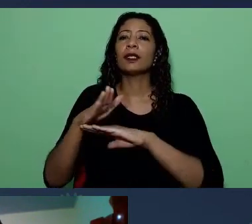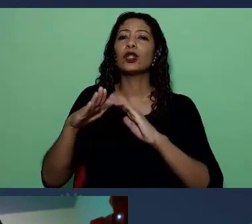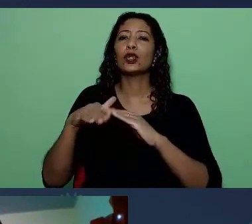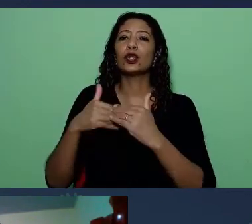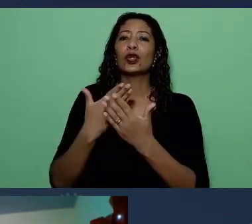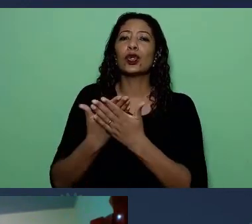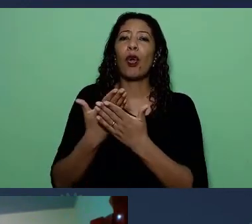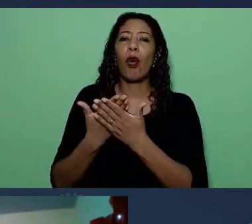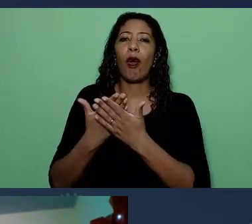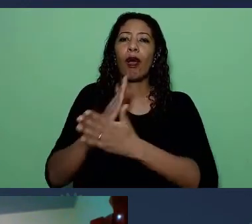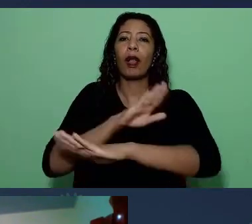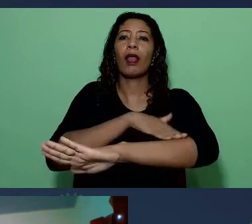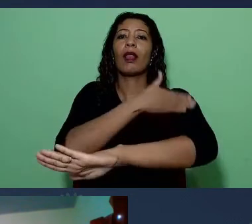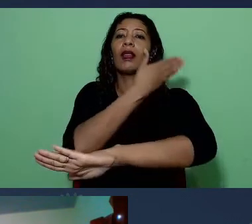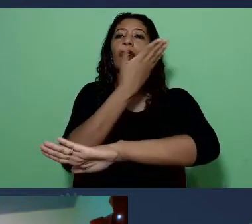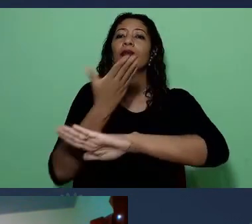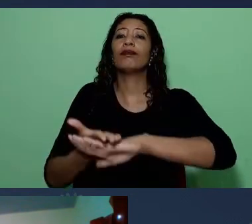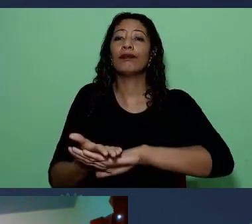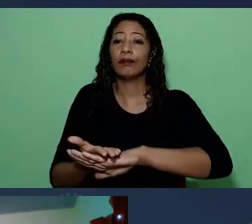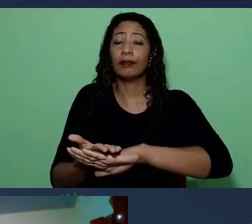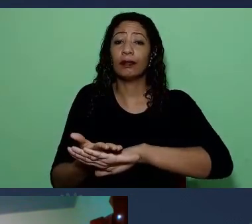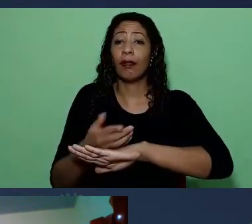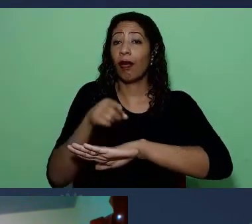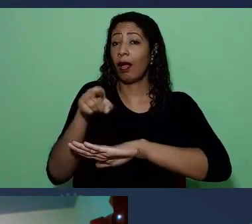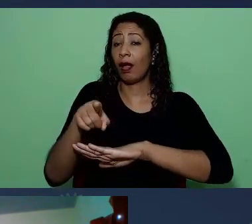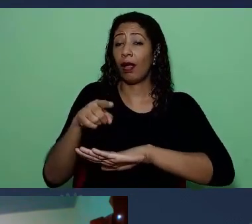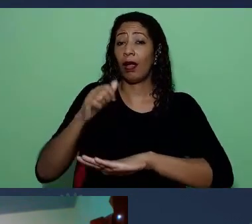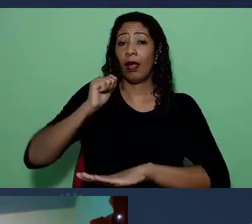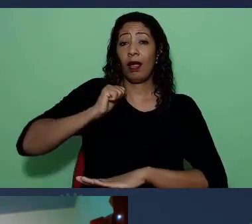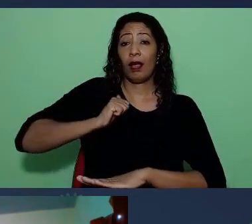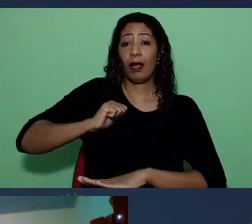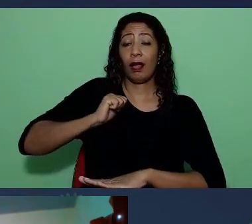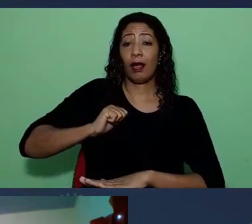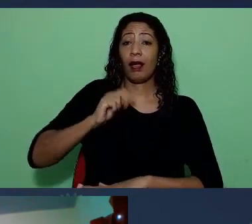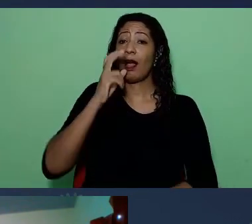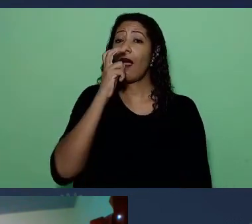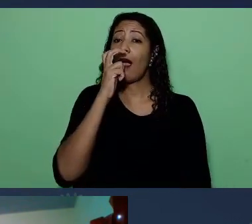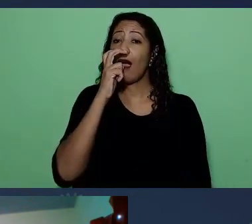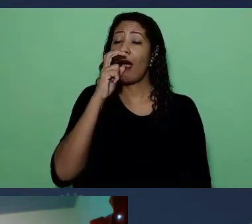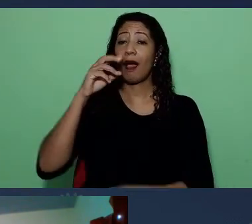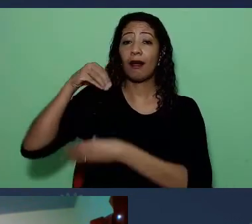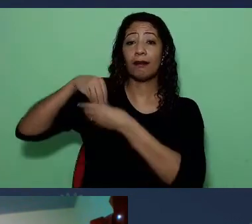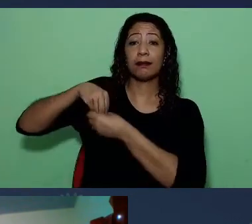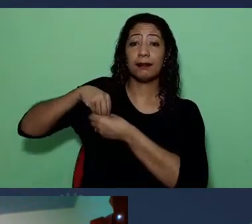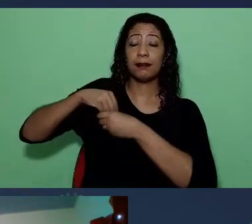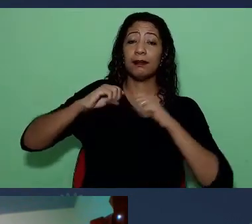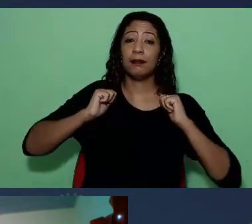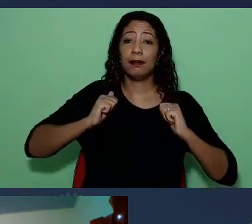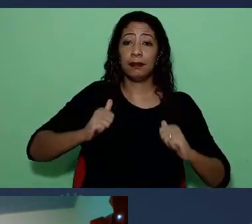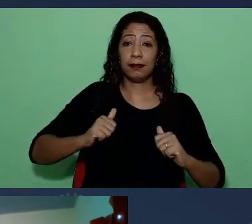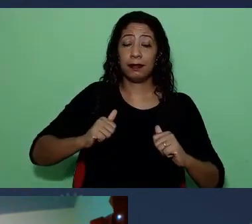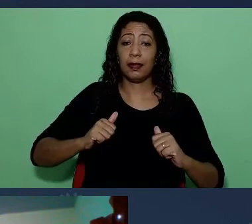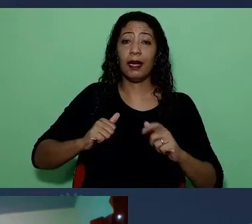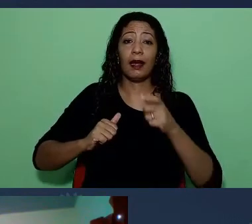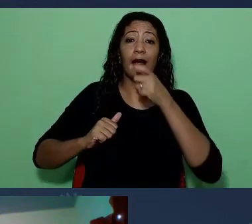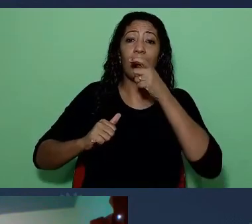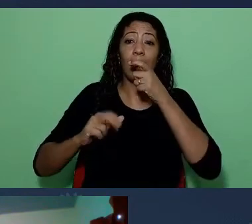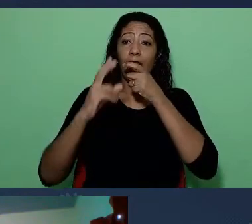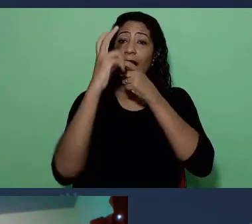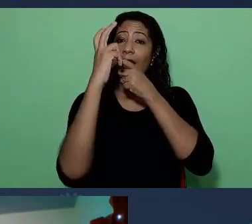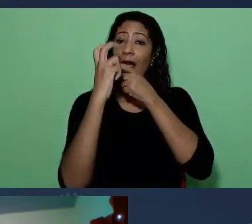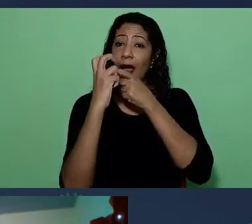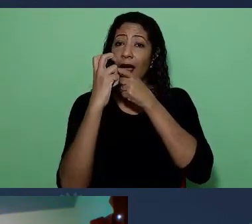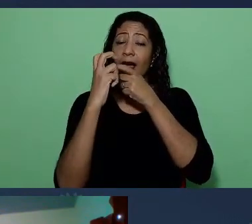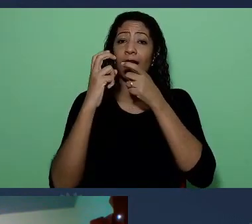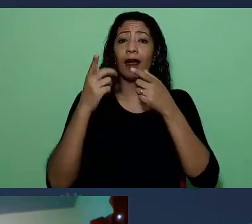regime integral. Essa criança leva a bombinha para cá, para a escola, por exemplo, ela leva o espaçador dela e ela pode